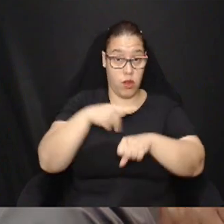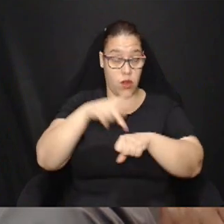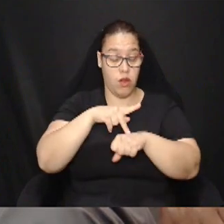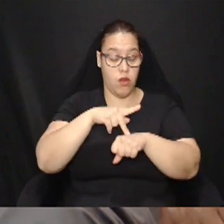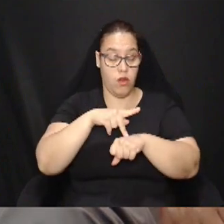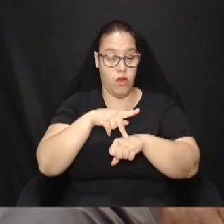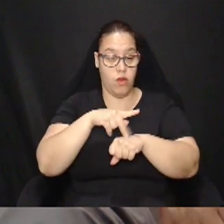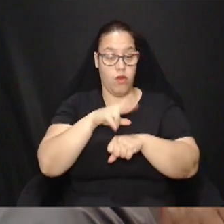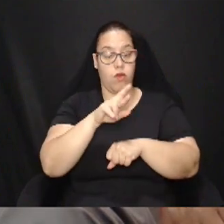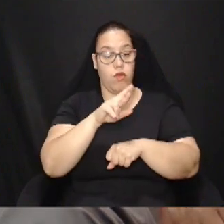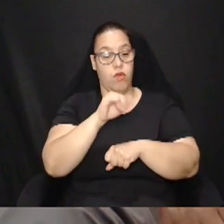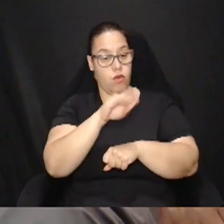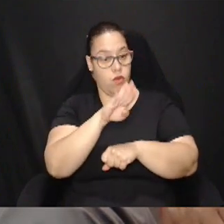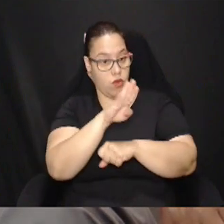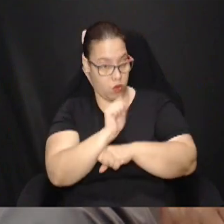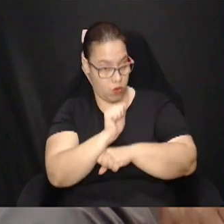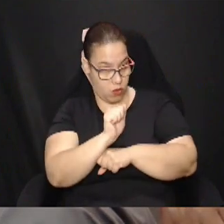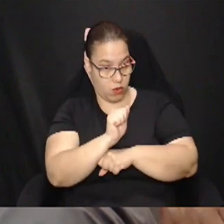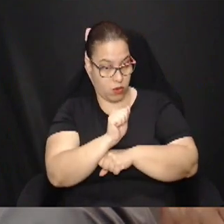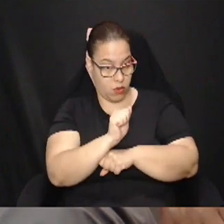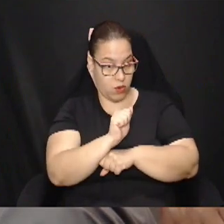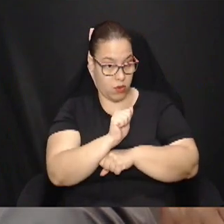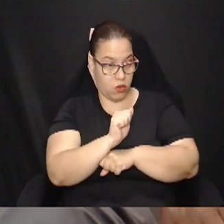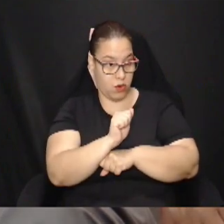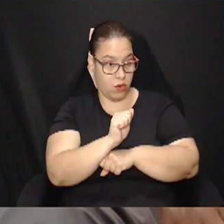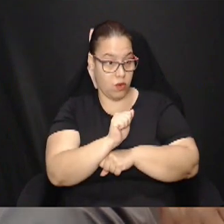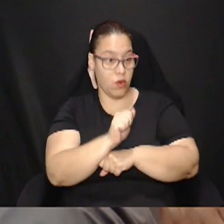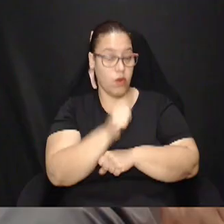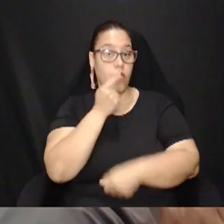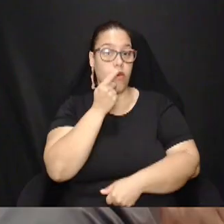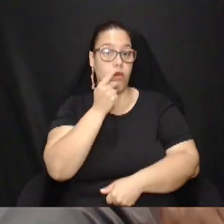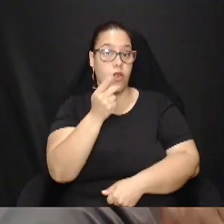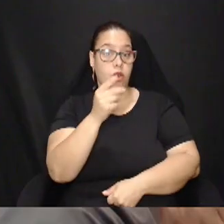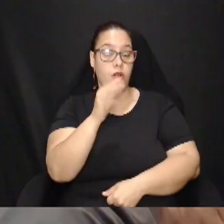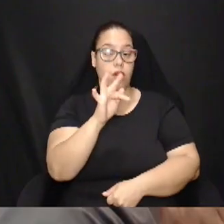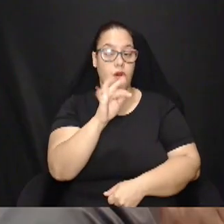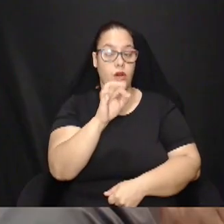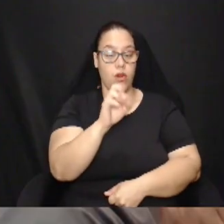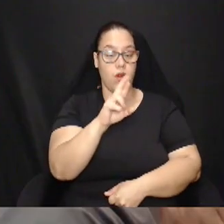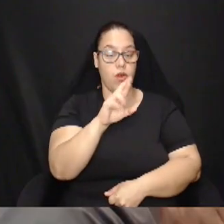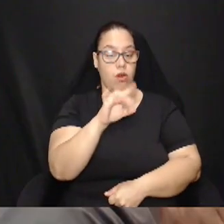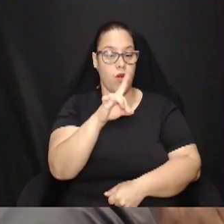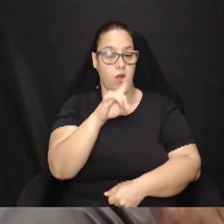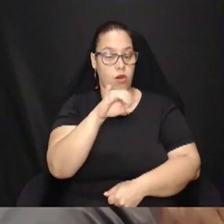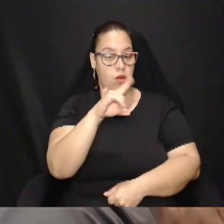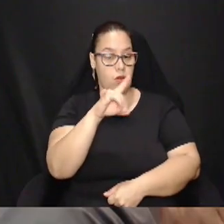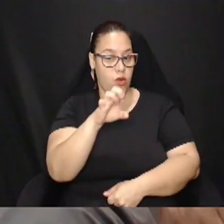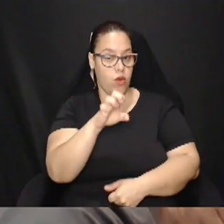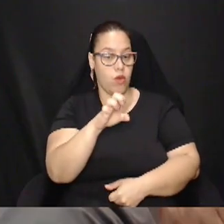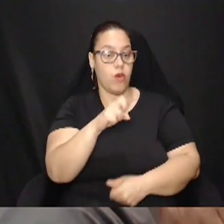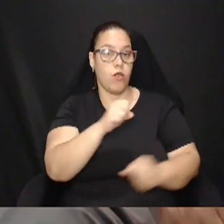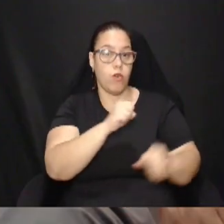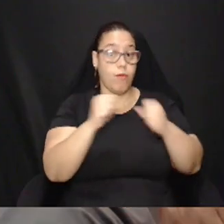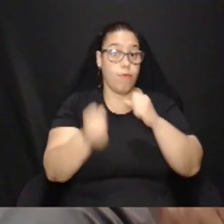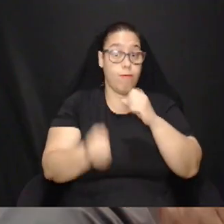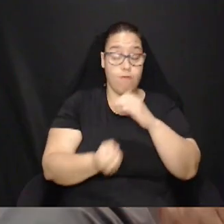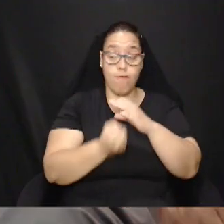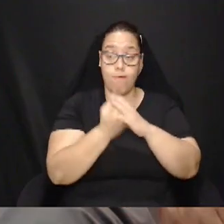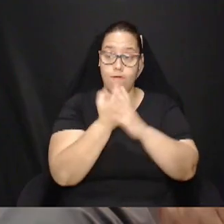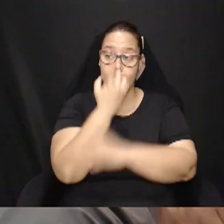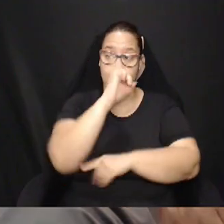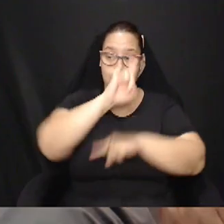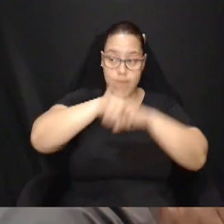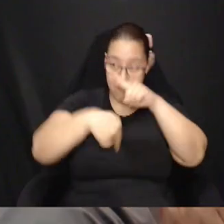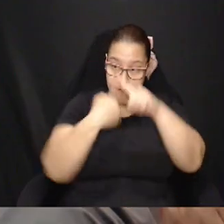uma etnia nigeriana, que vai falar sobre a fertilidade enquanto esse poder de criação e prosperidade. E